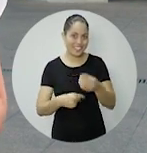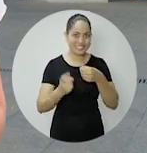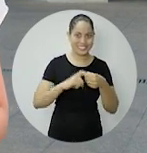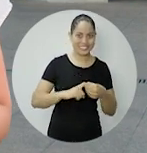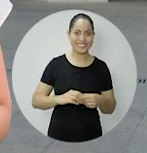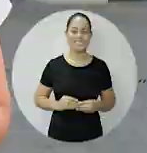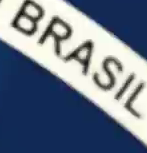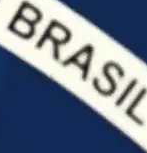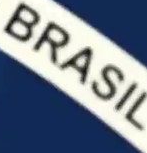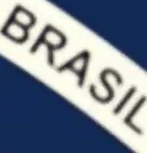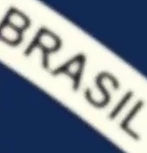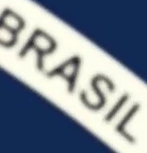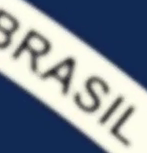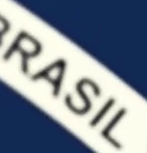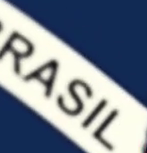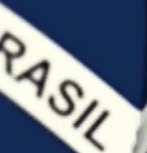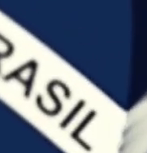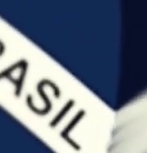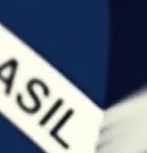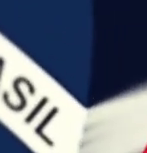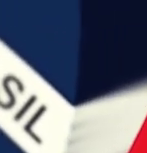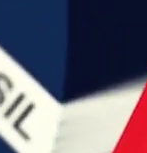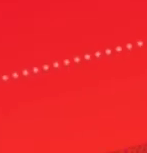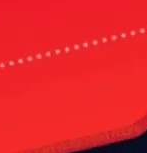a gente volta já já.